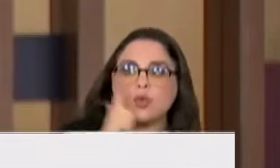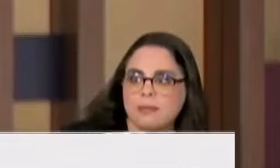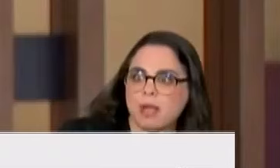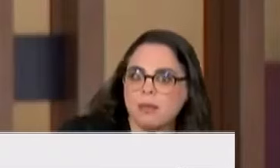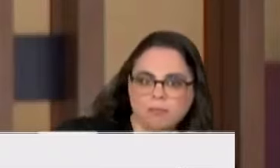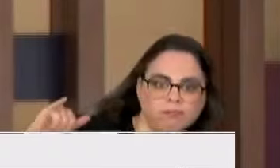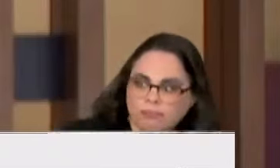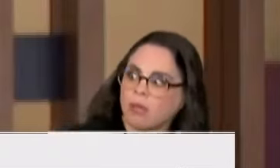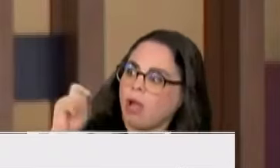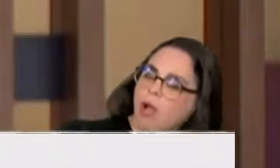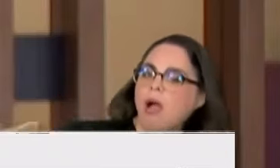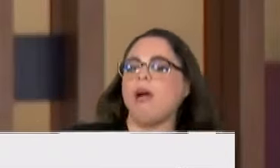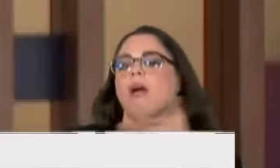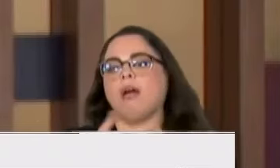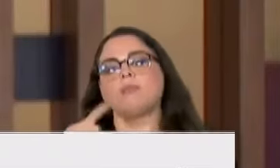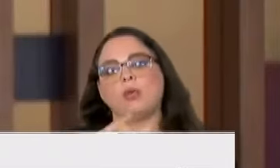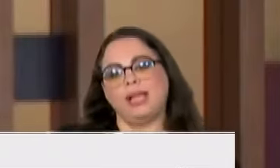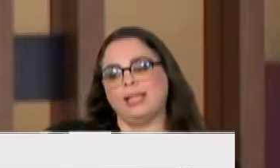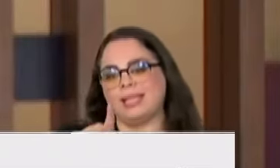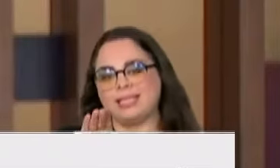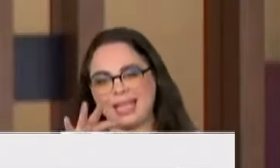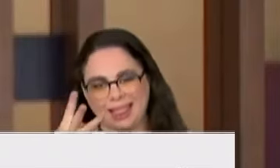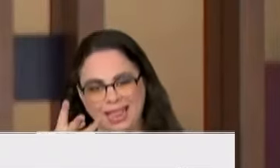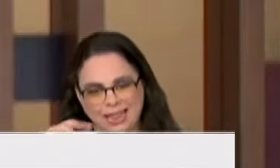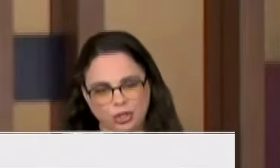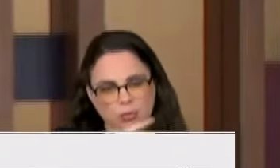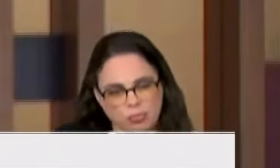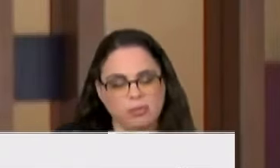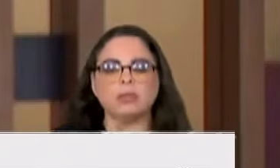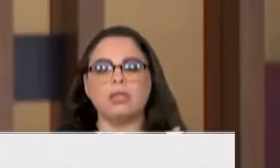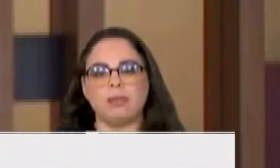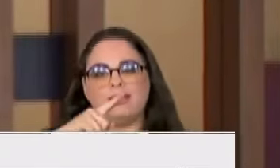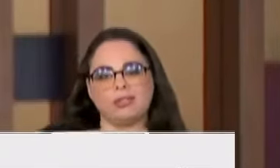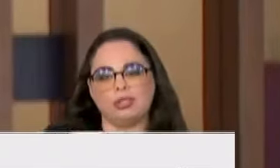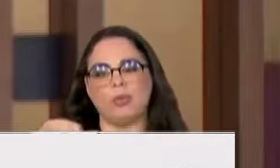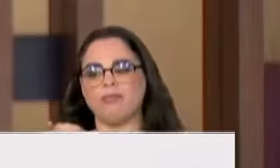possa fazer, visto que nós operamos com KC-30 e com KC-390.